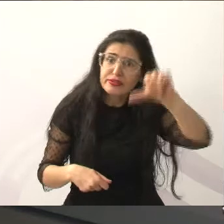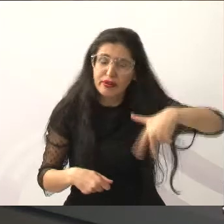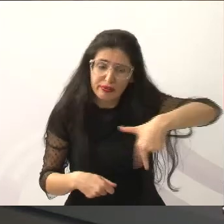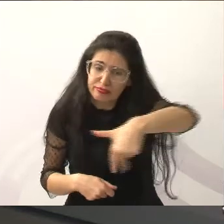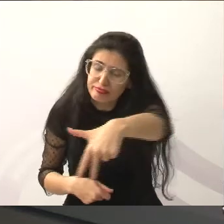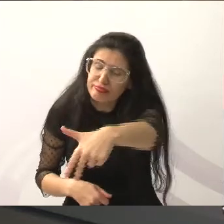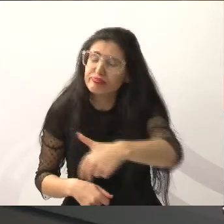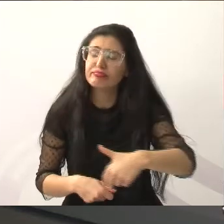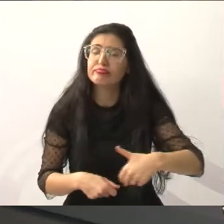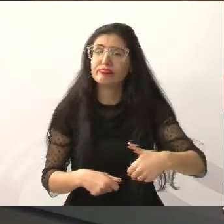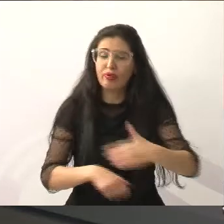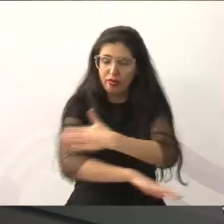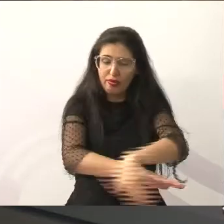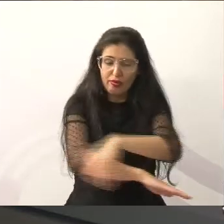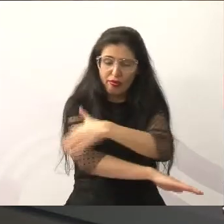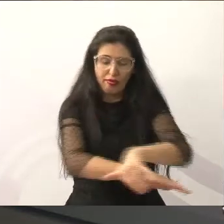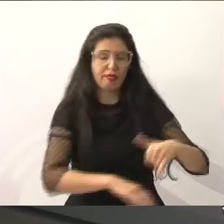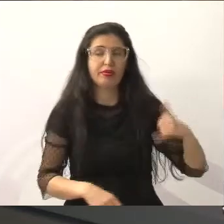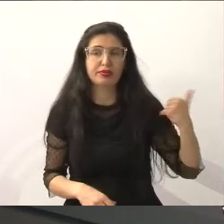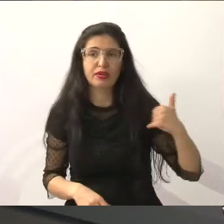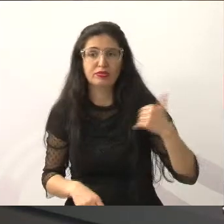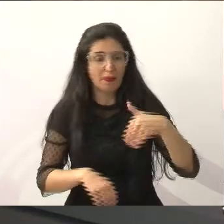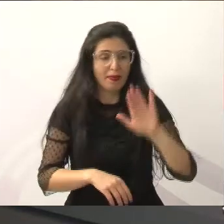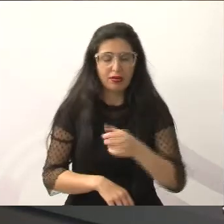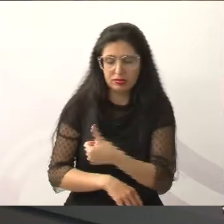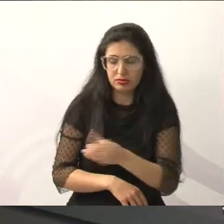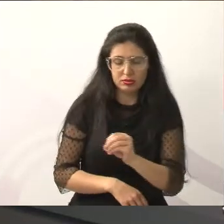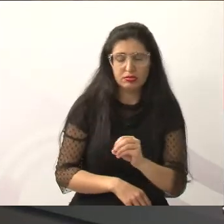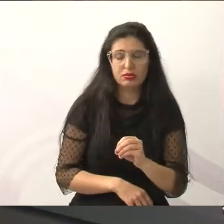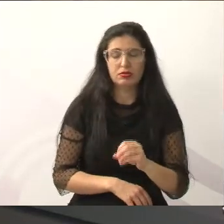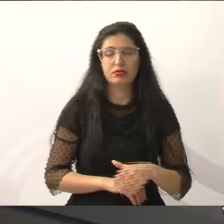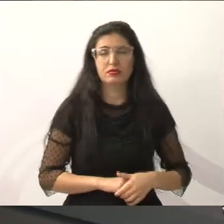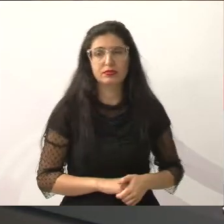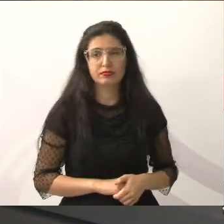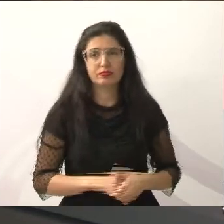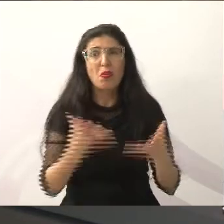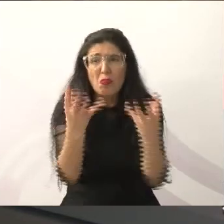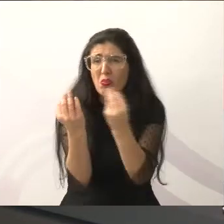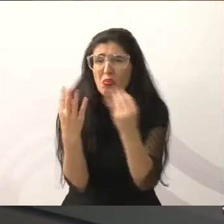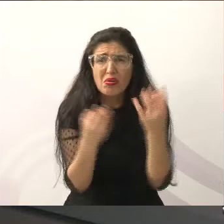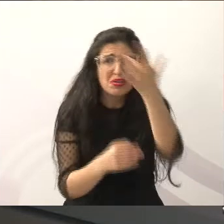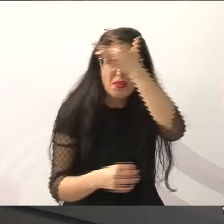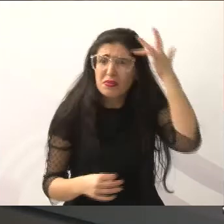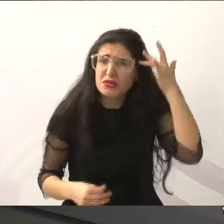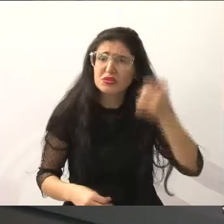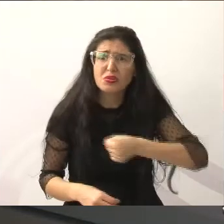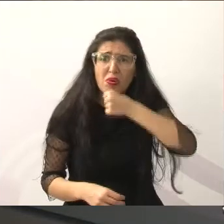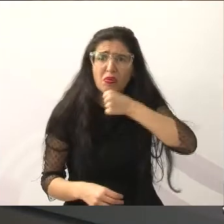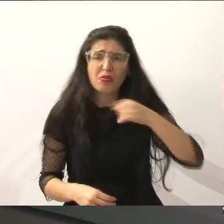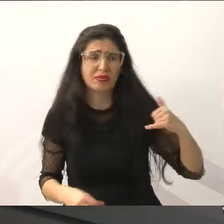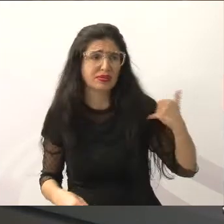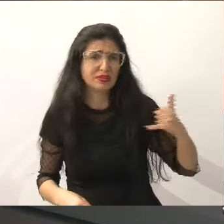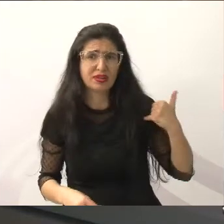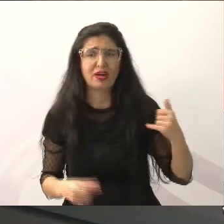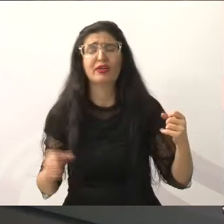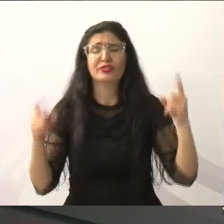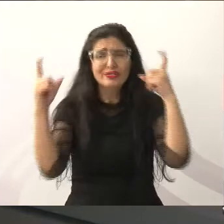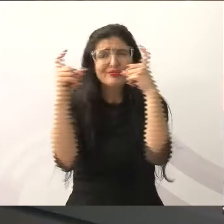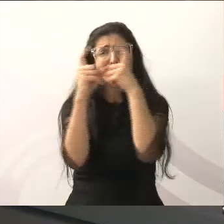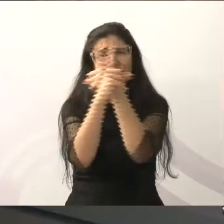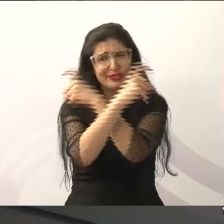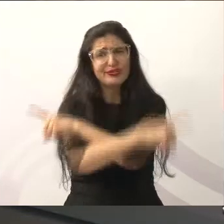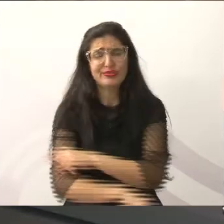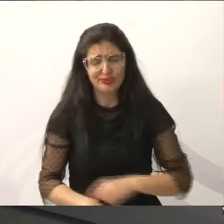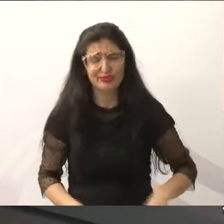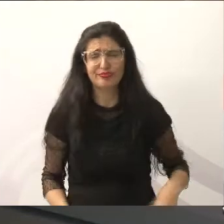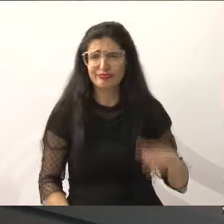gente percebe que tem uma multidão deles ainda andando pela rua. É complicado, mas